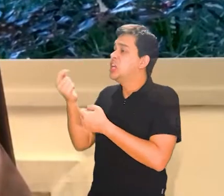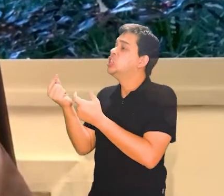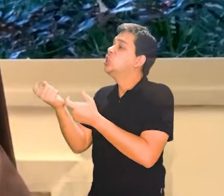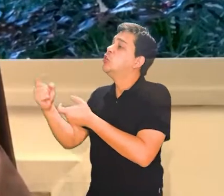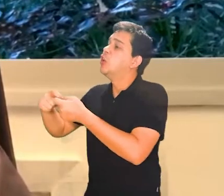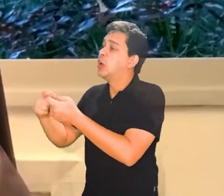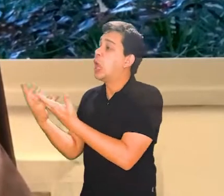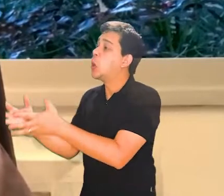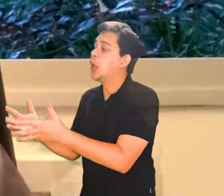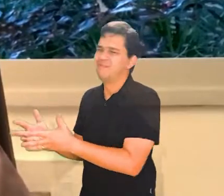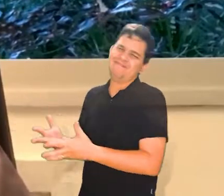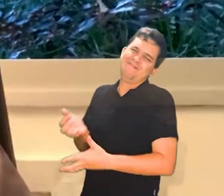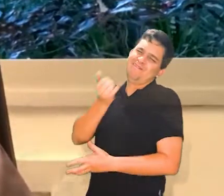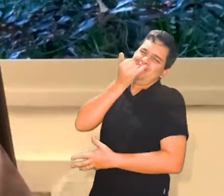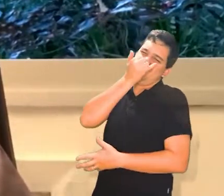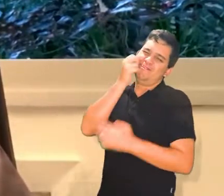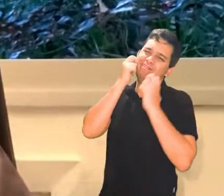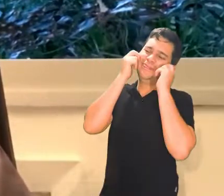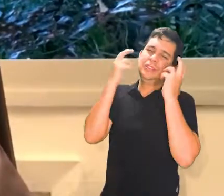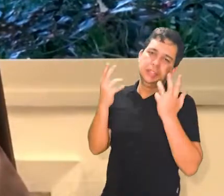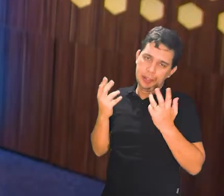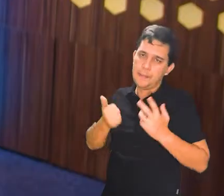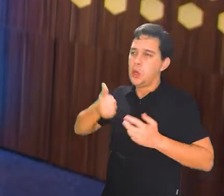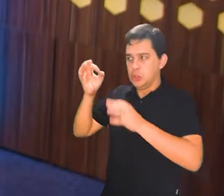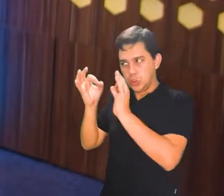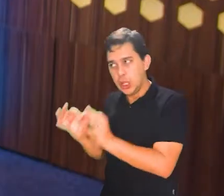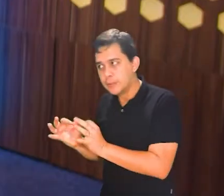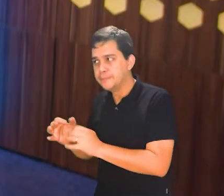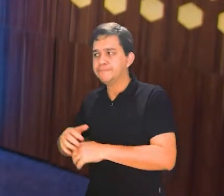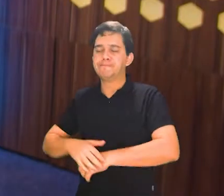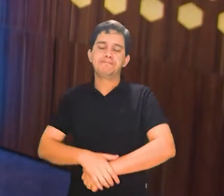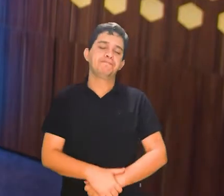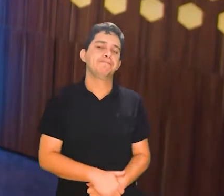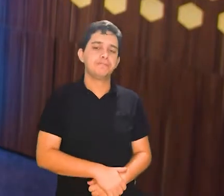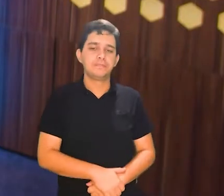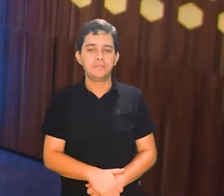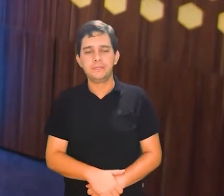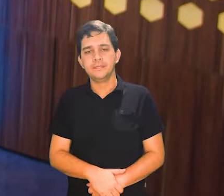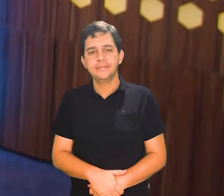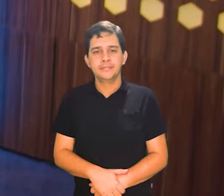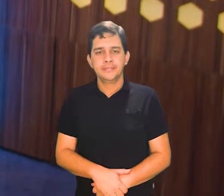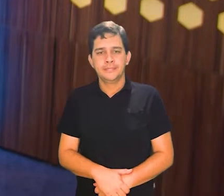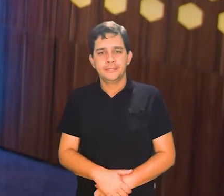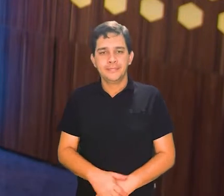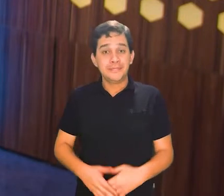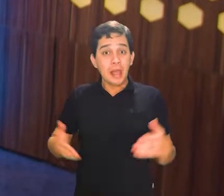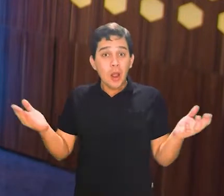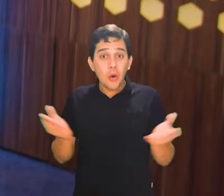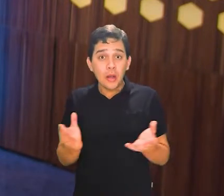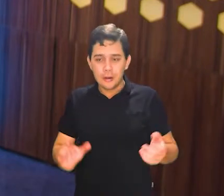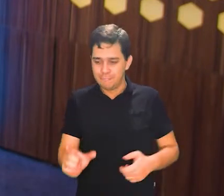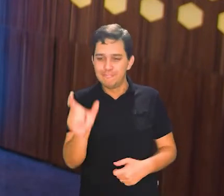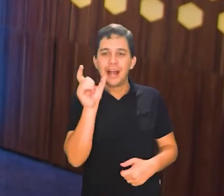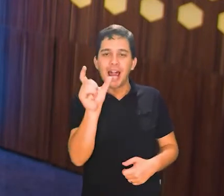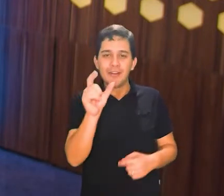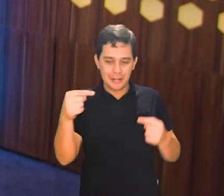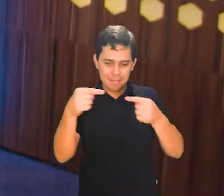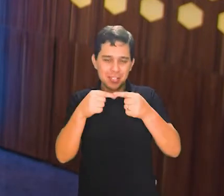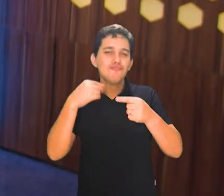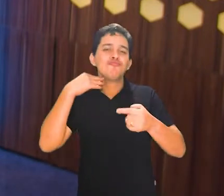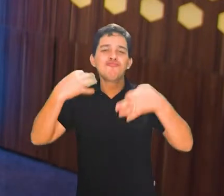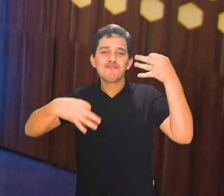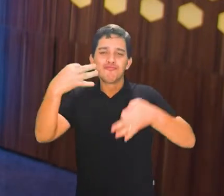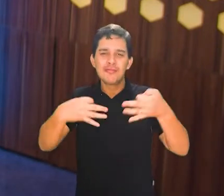querendo cancelar a prestação de serviço. No quadro Juridiquês, você conhece o significado de termos que